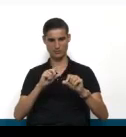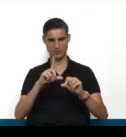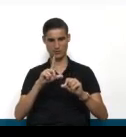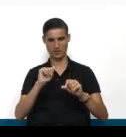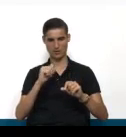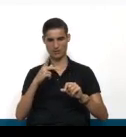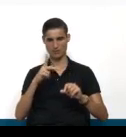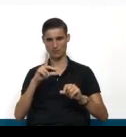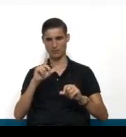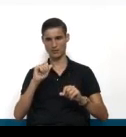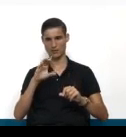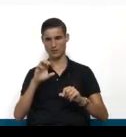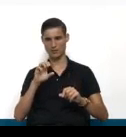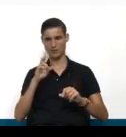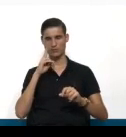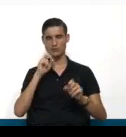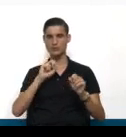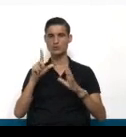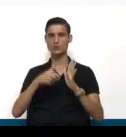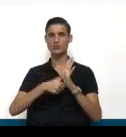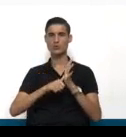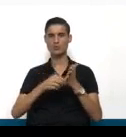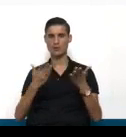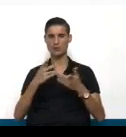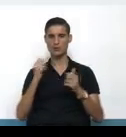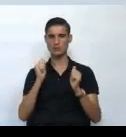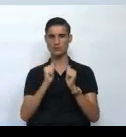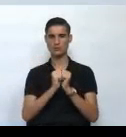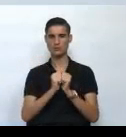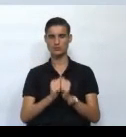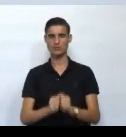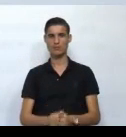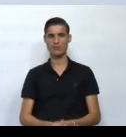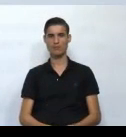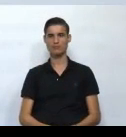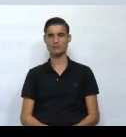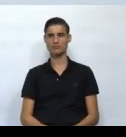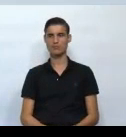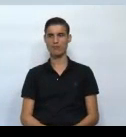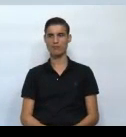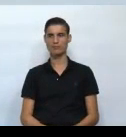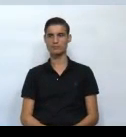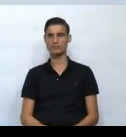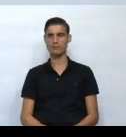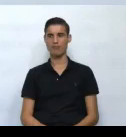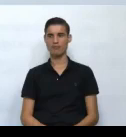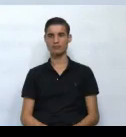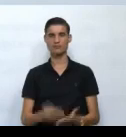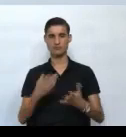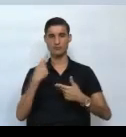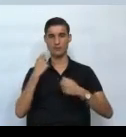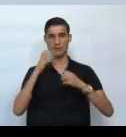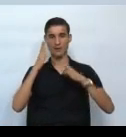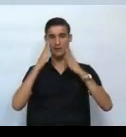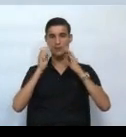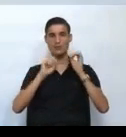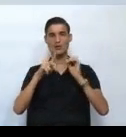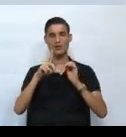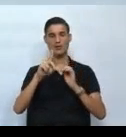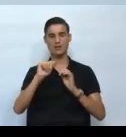de Laplace. Então, eu quero que você venha para a câmara de documentos comigo agora. Primeiro de tudo, a gente precisa entender o que é